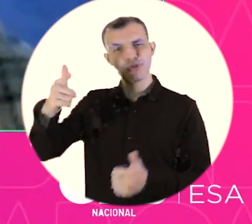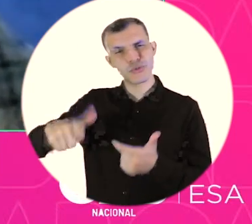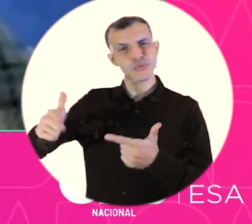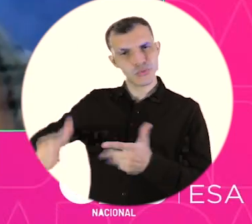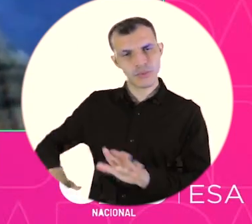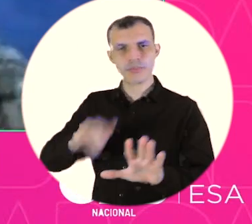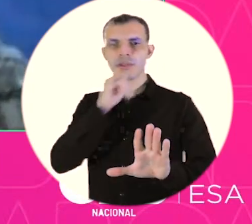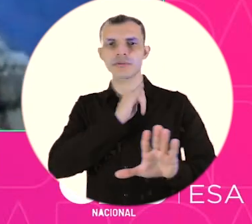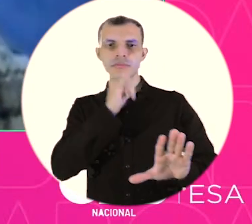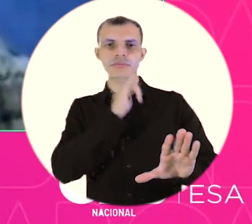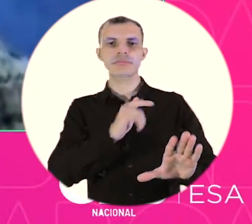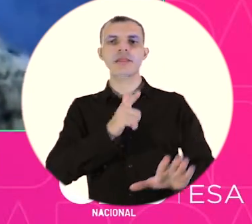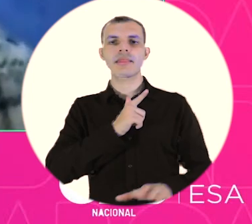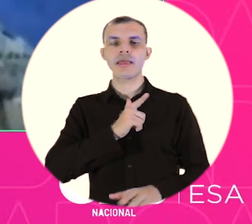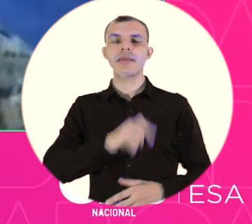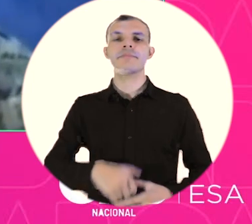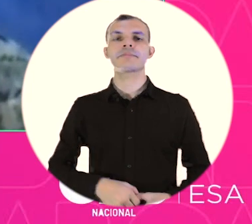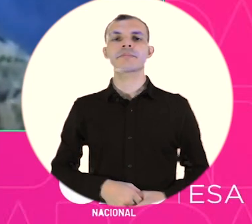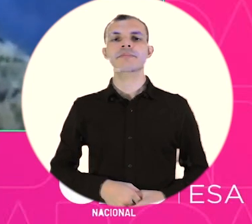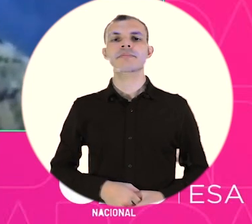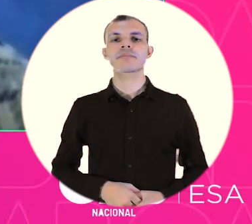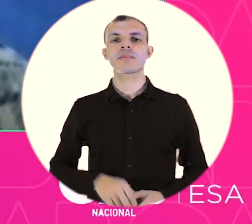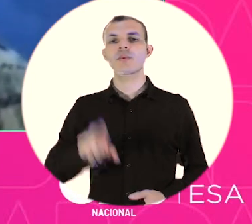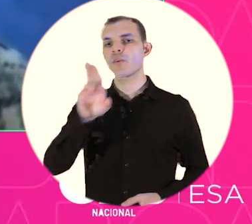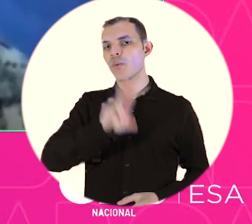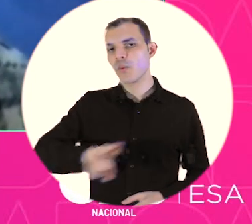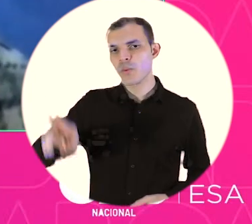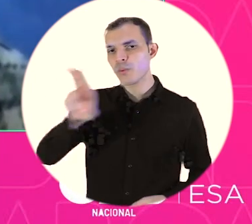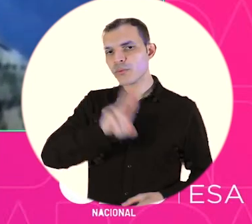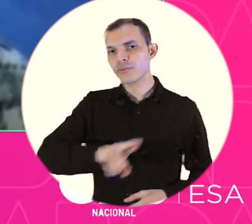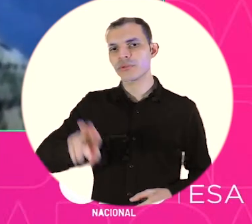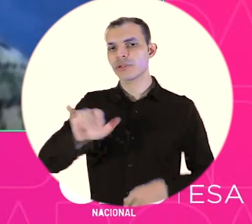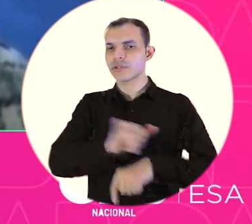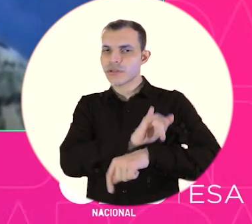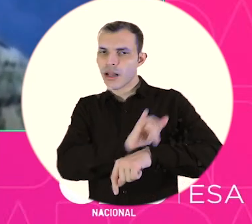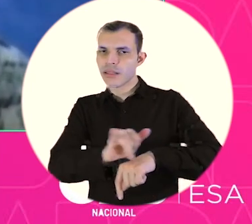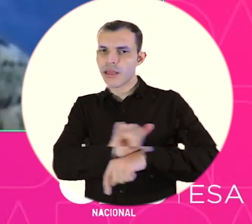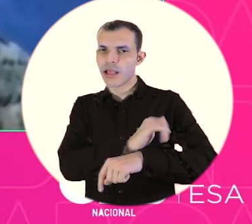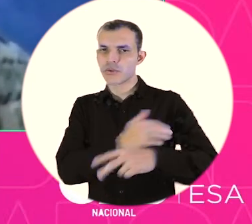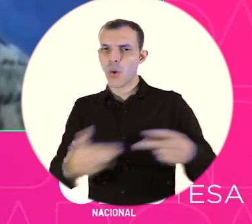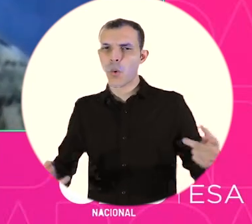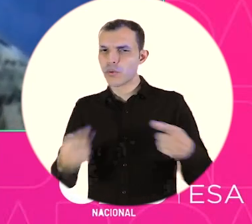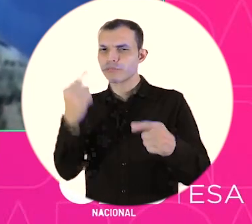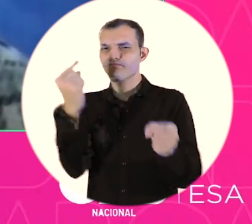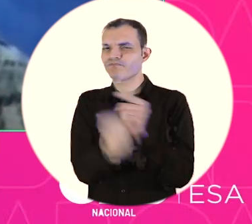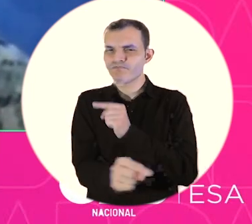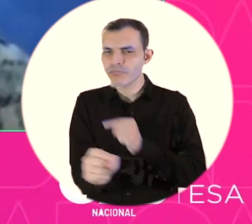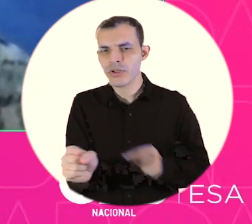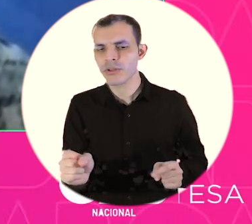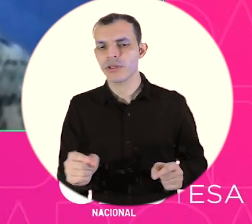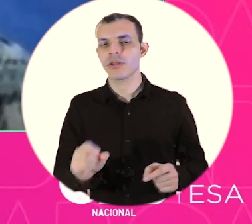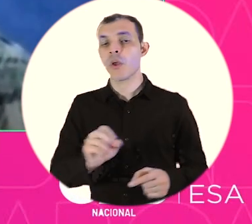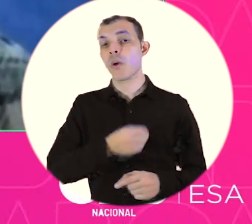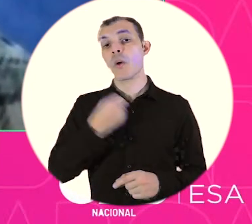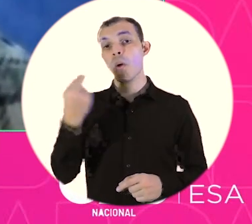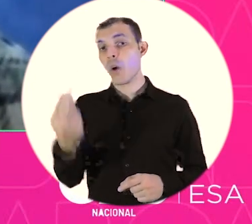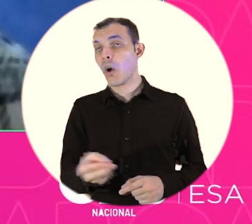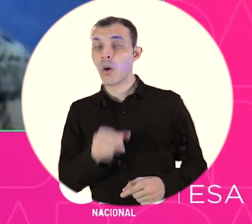por exemplo, eu tiver ali a utilização de um recurso que ele é